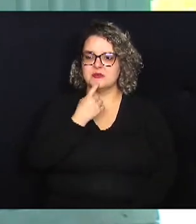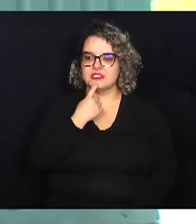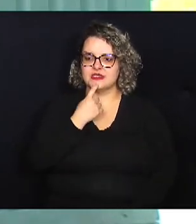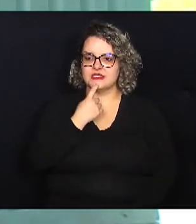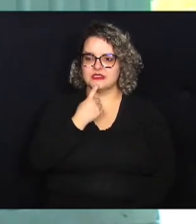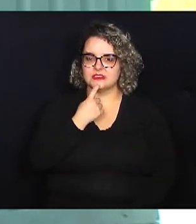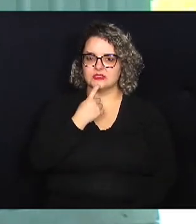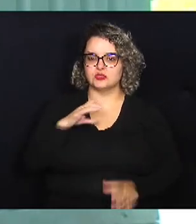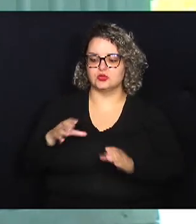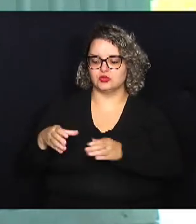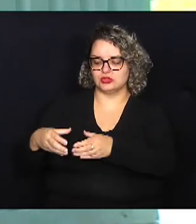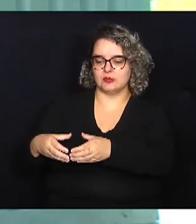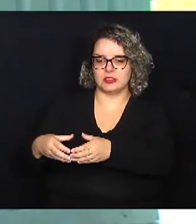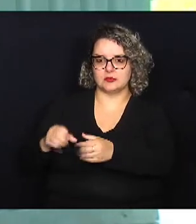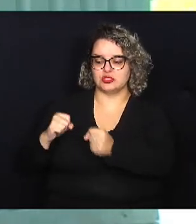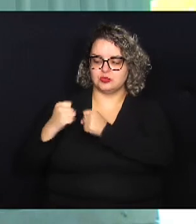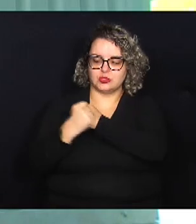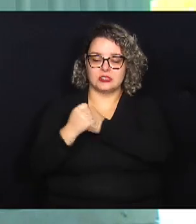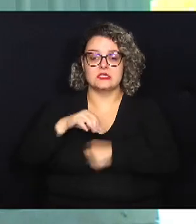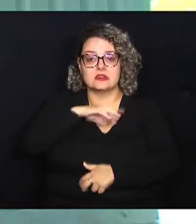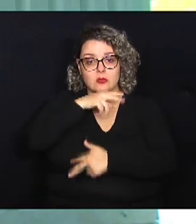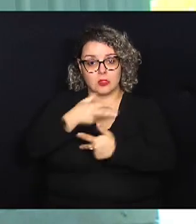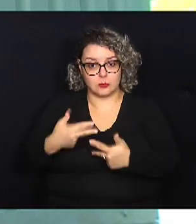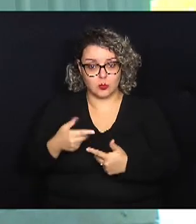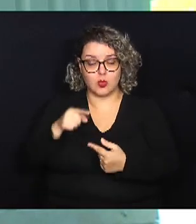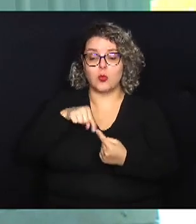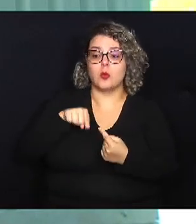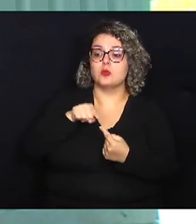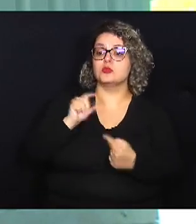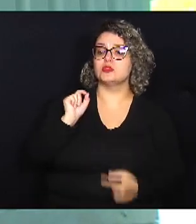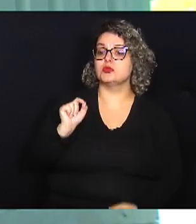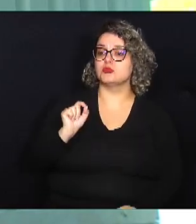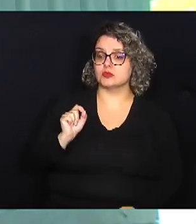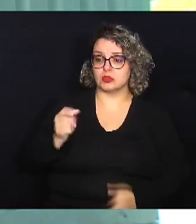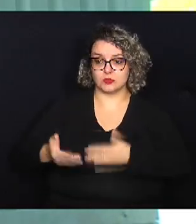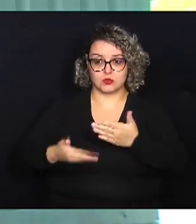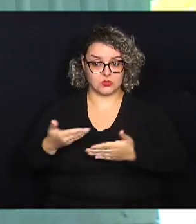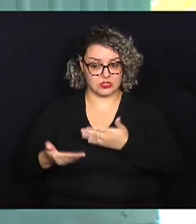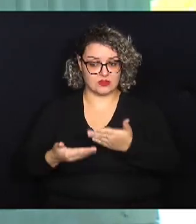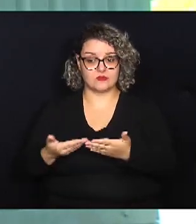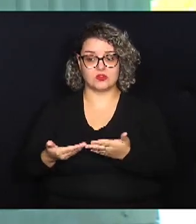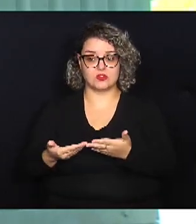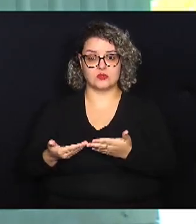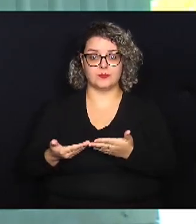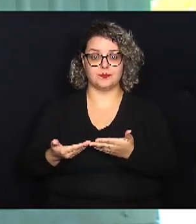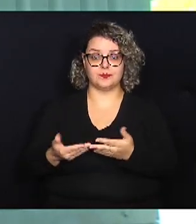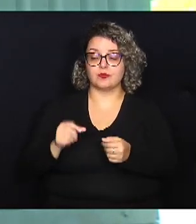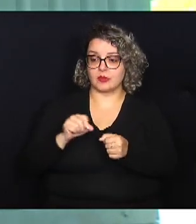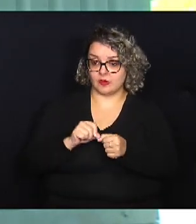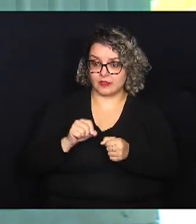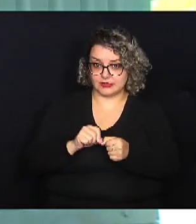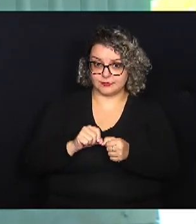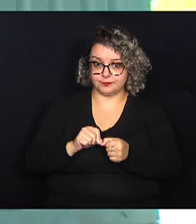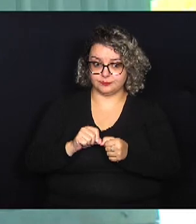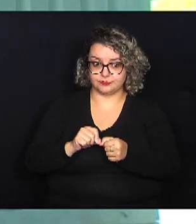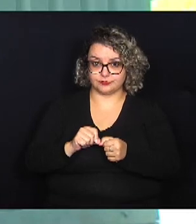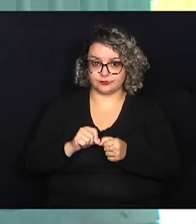do Departamento de Proteção Animal. O objetivo e os serviços que a gente presta, eles vão